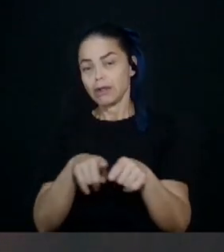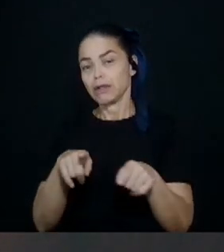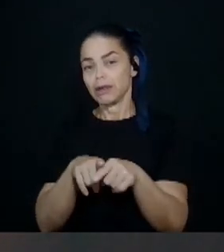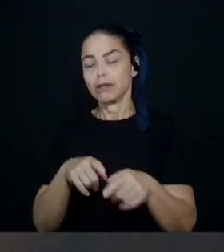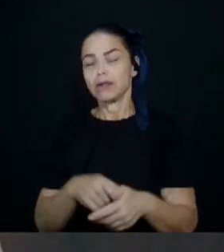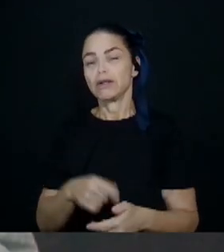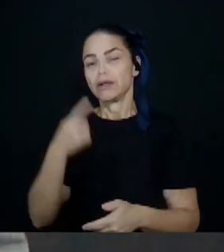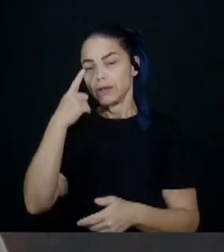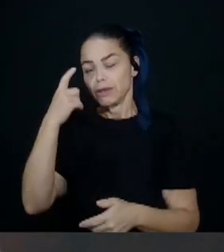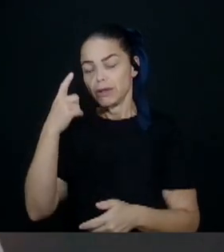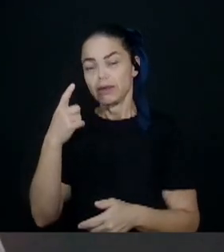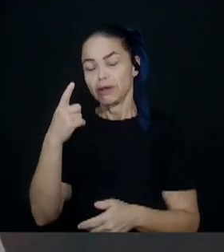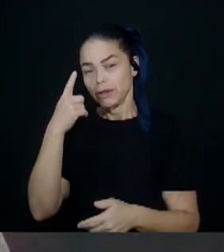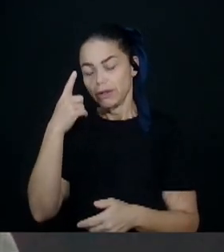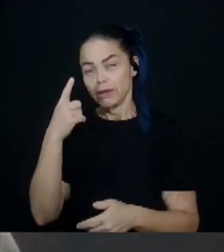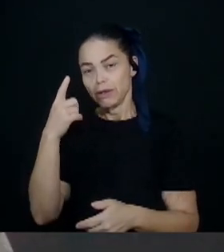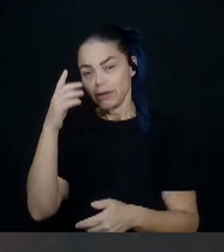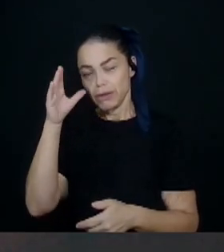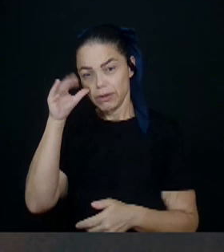interessante que